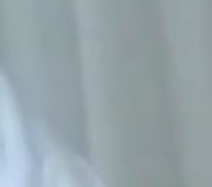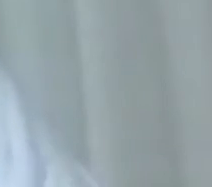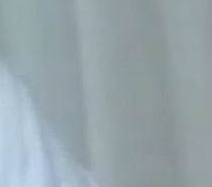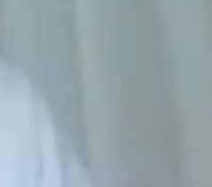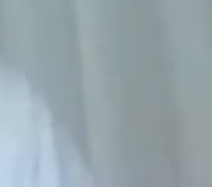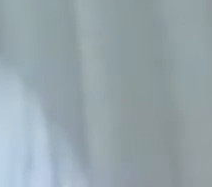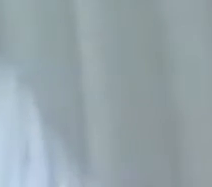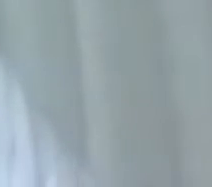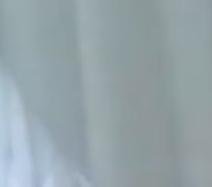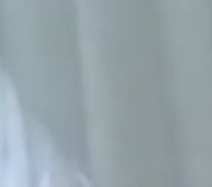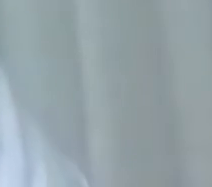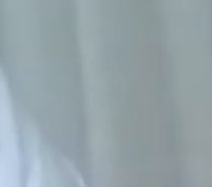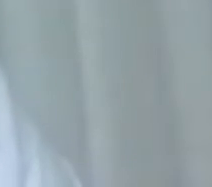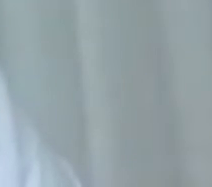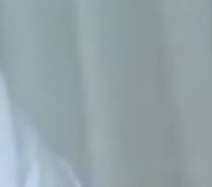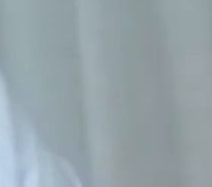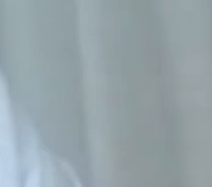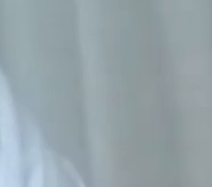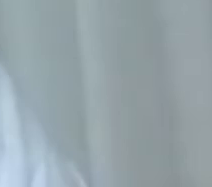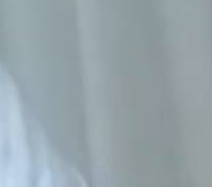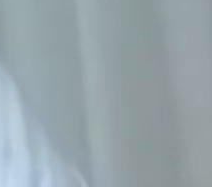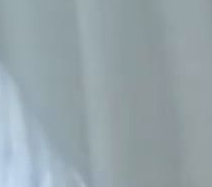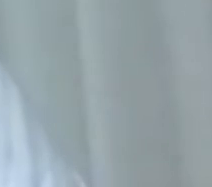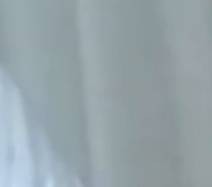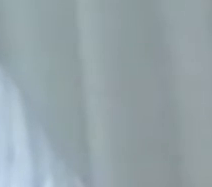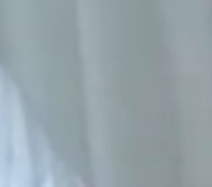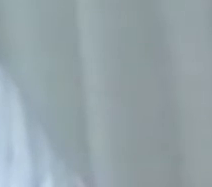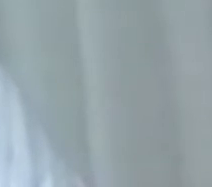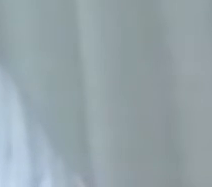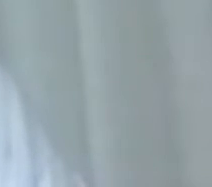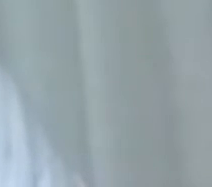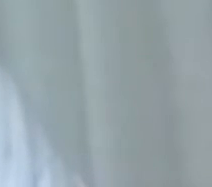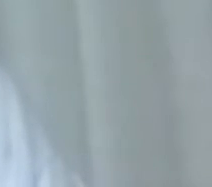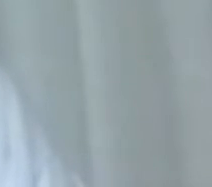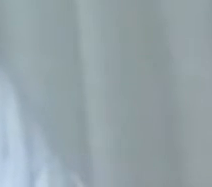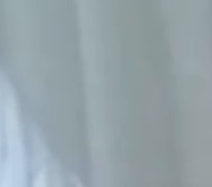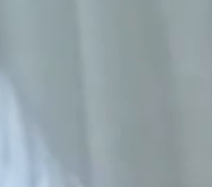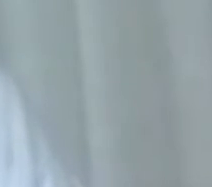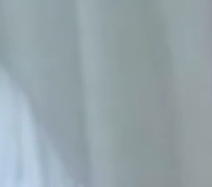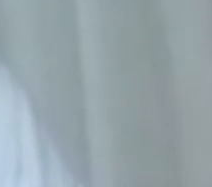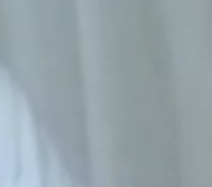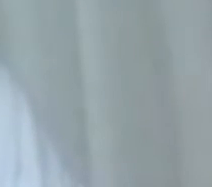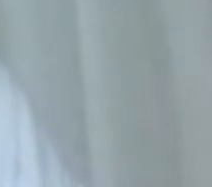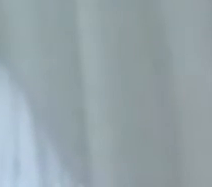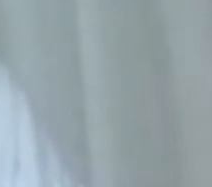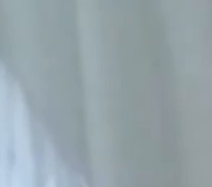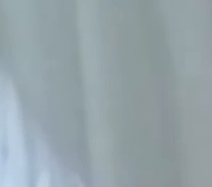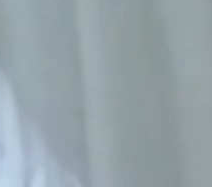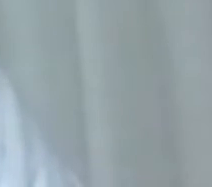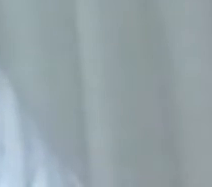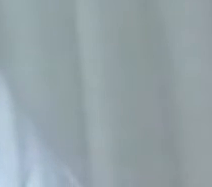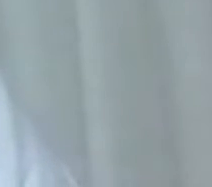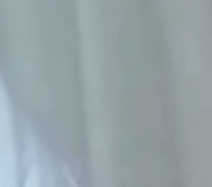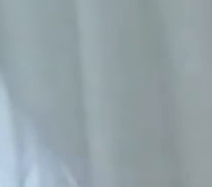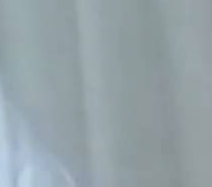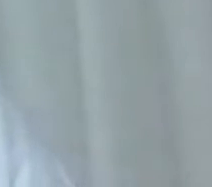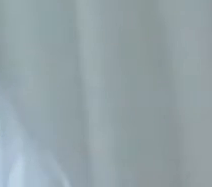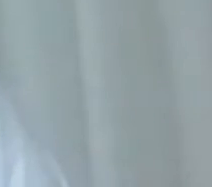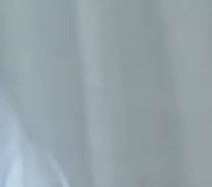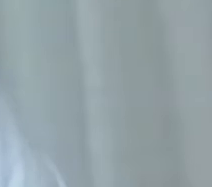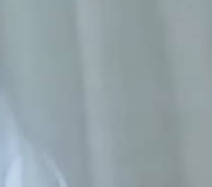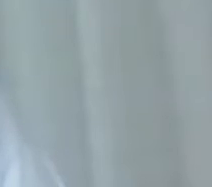gente aprendesse lá em casa, né, a respeitar a ter princípios, valores éticos,